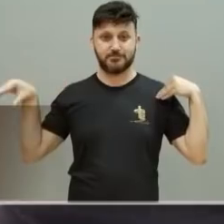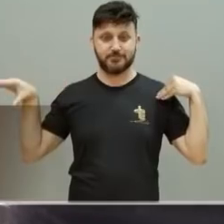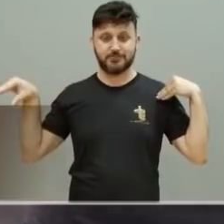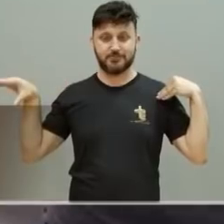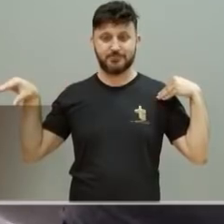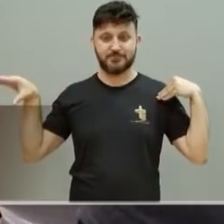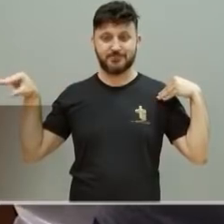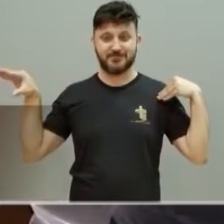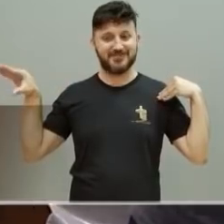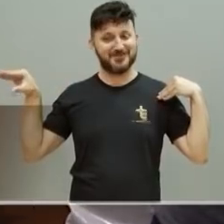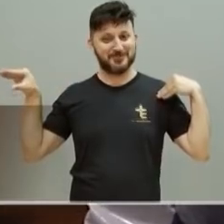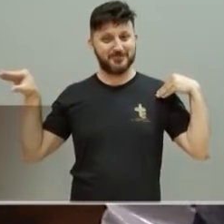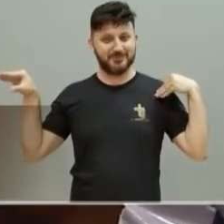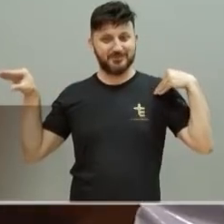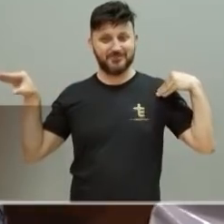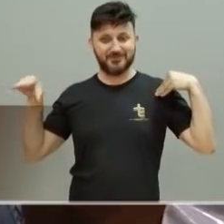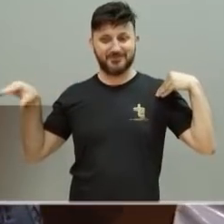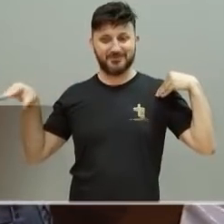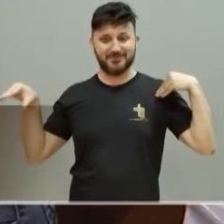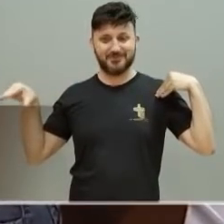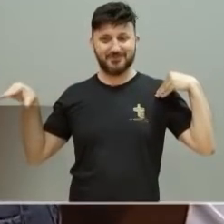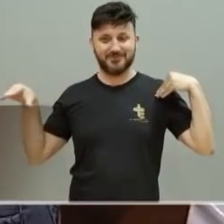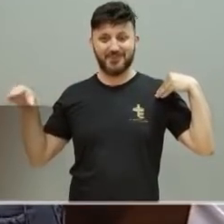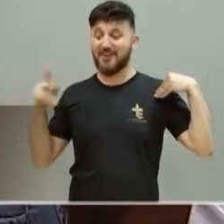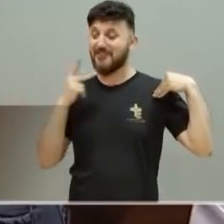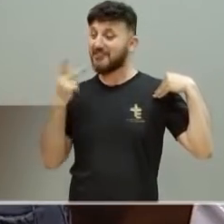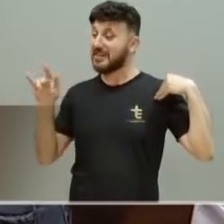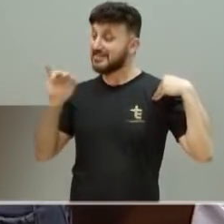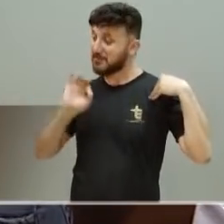uma apertadinha, dá uma chacoalhadinha e fala: se prepara.